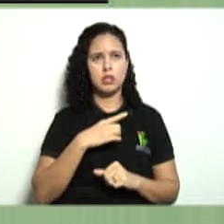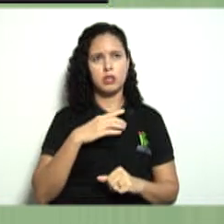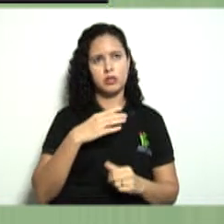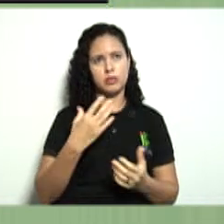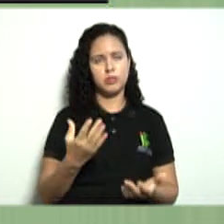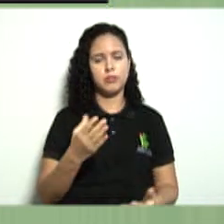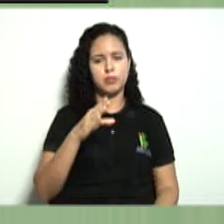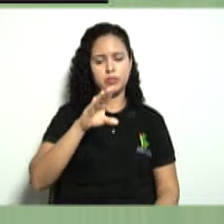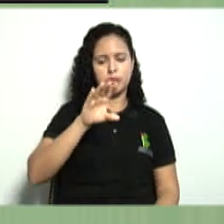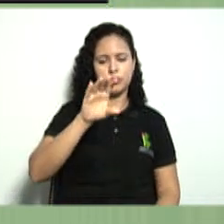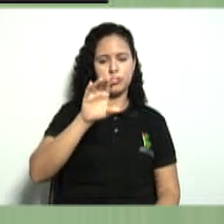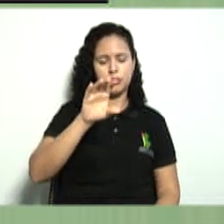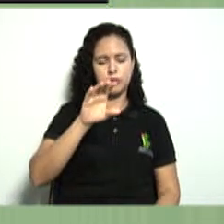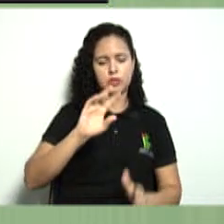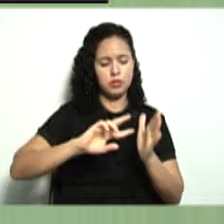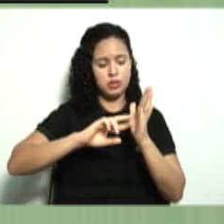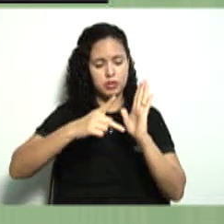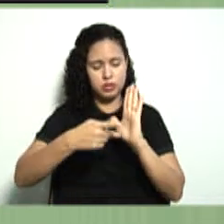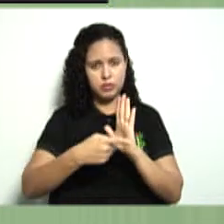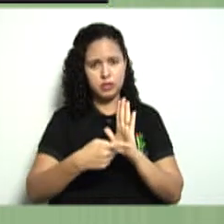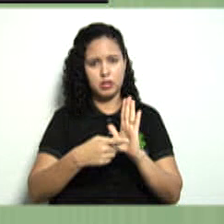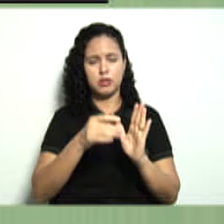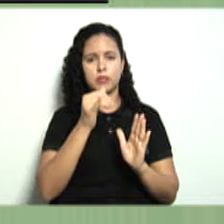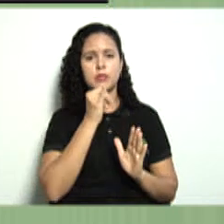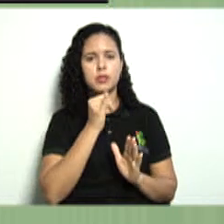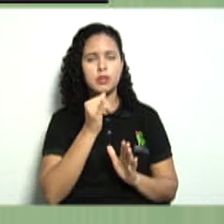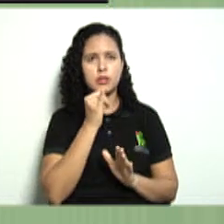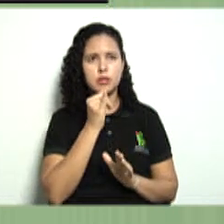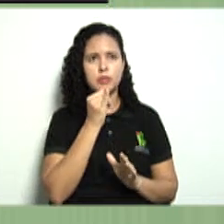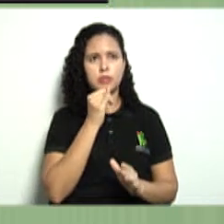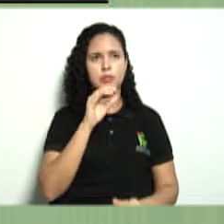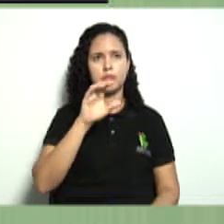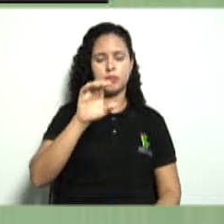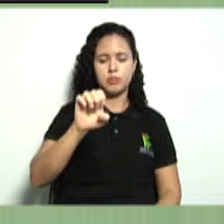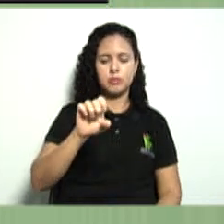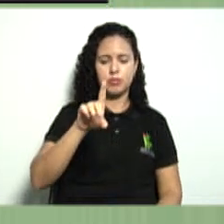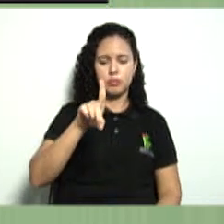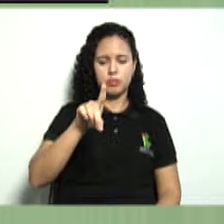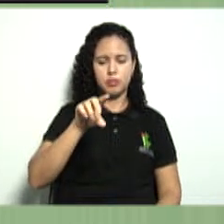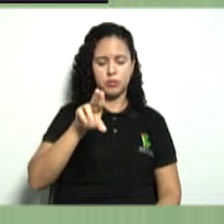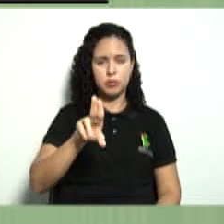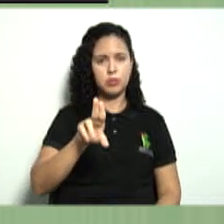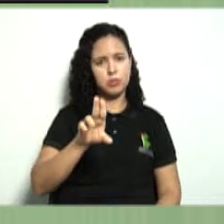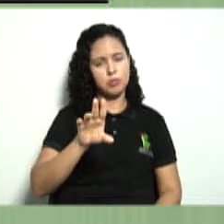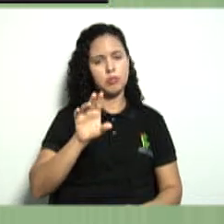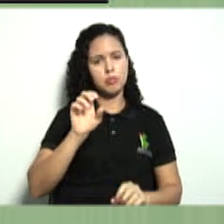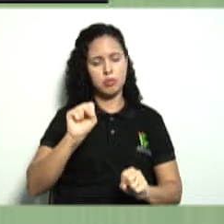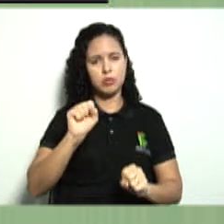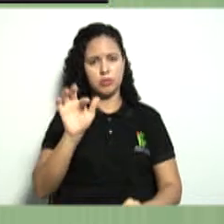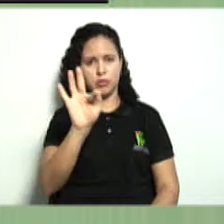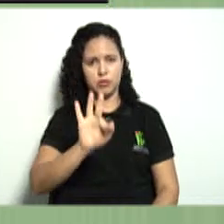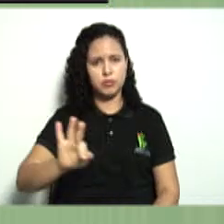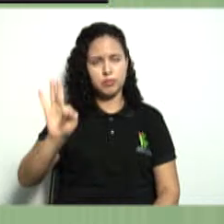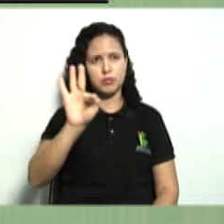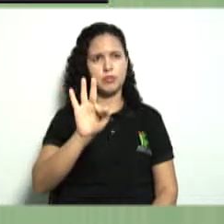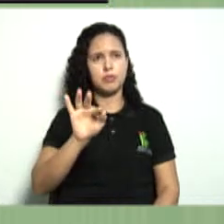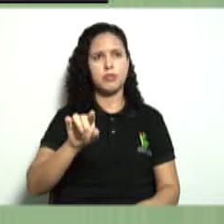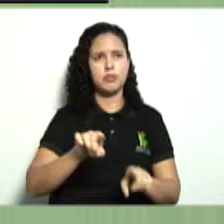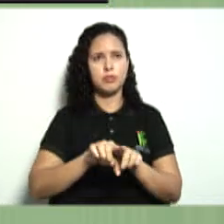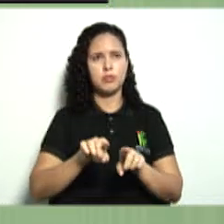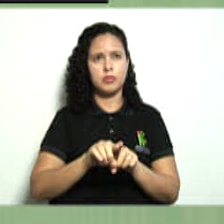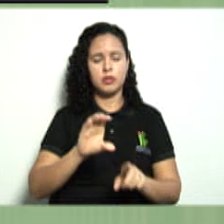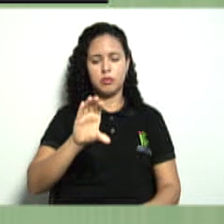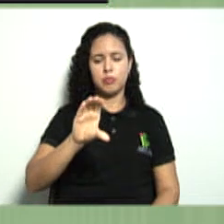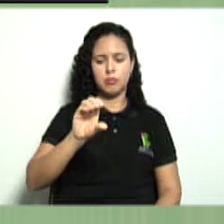o significado dela e o exemplo. Então, quando ela terminar como edu, é uma universidade ou instituição. .com é um